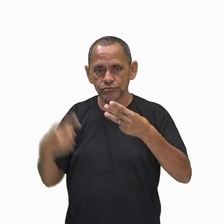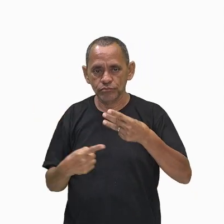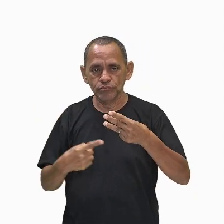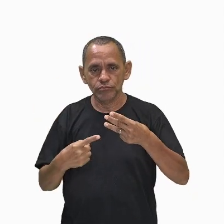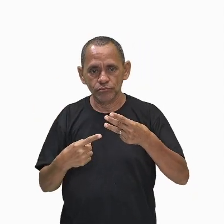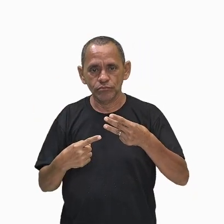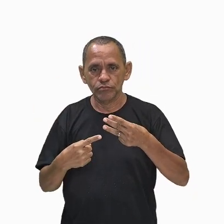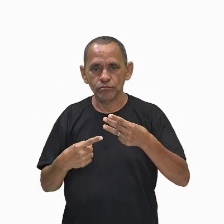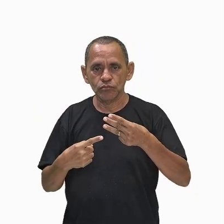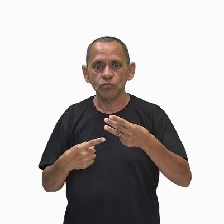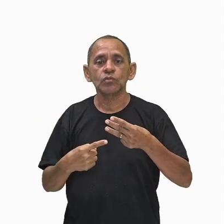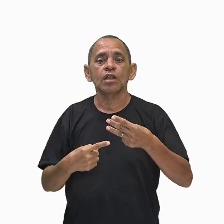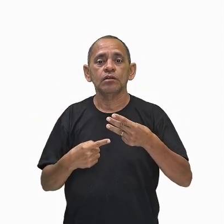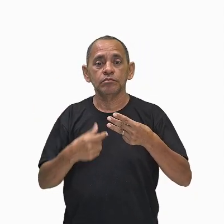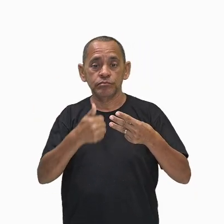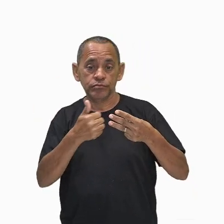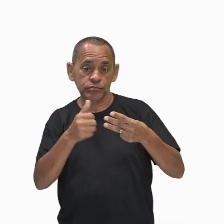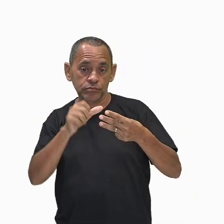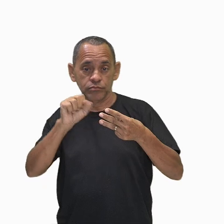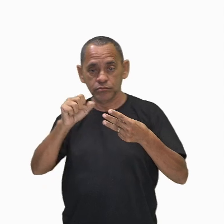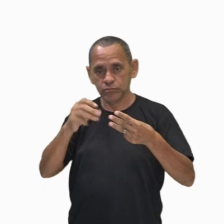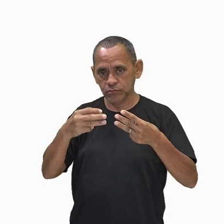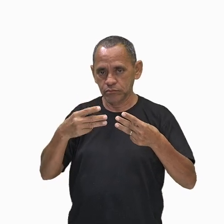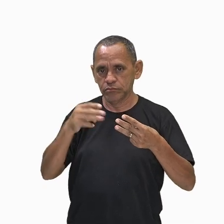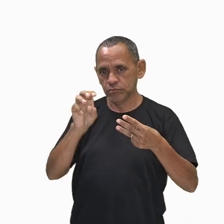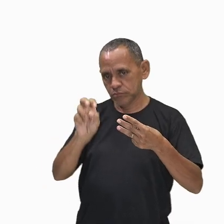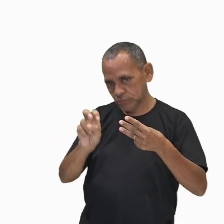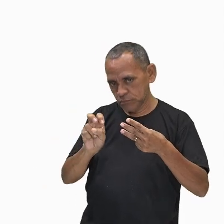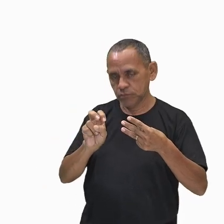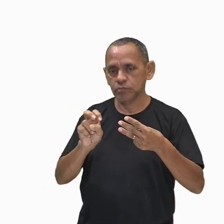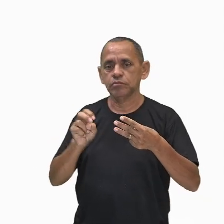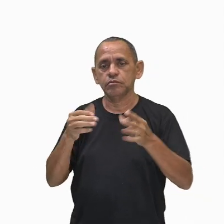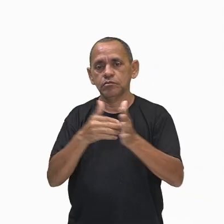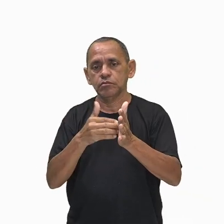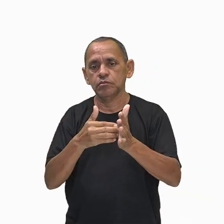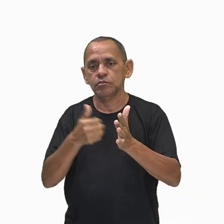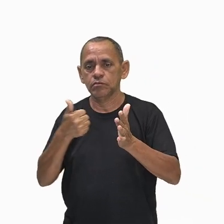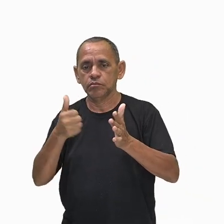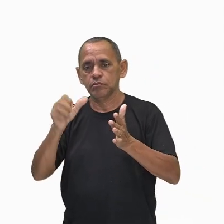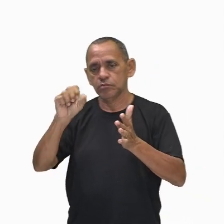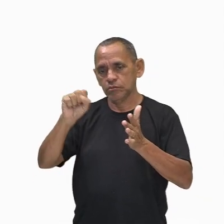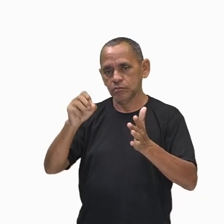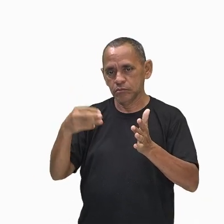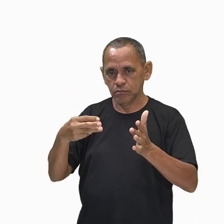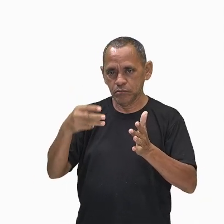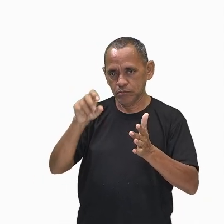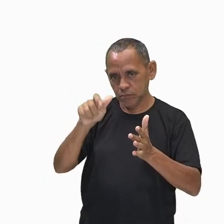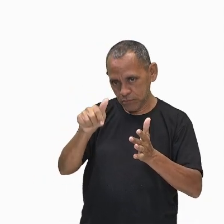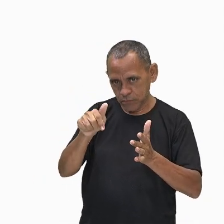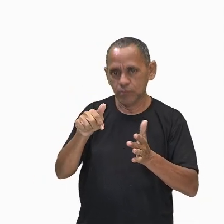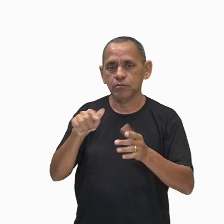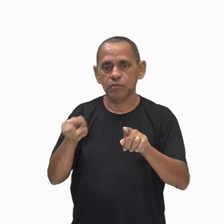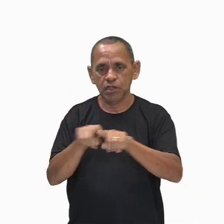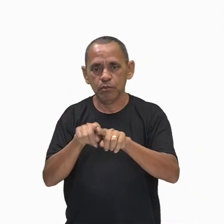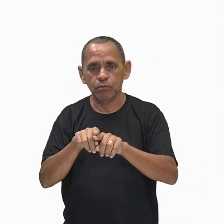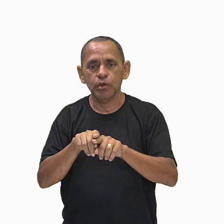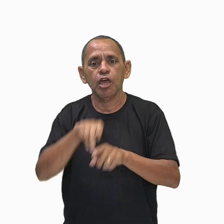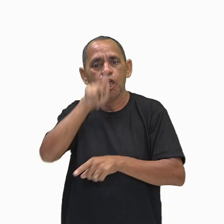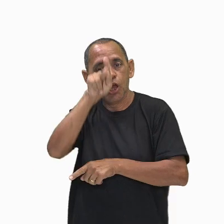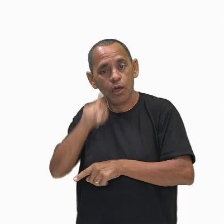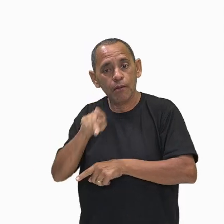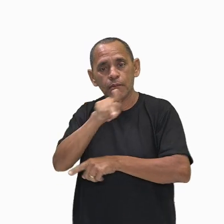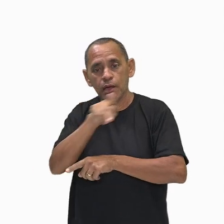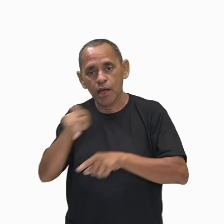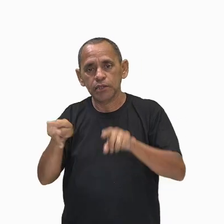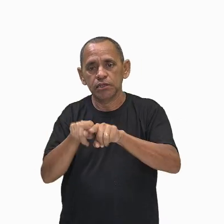de 1835 a 1837, a regência do padre Diogo Antônio Feijó, e temos, então, a